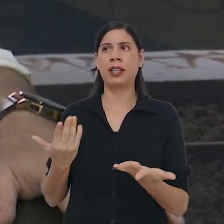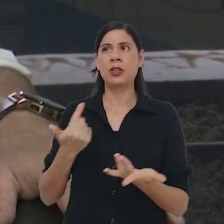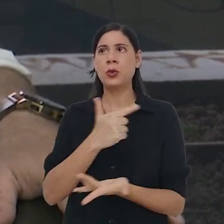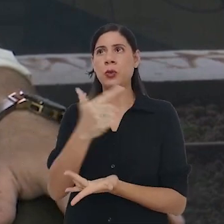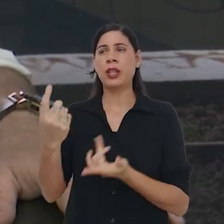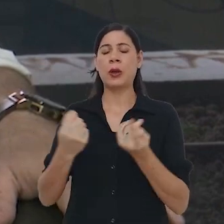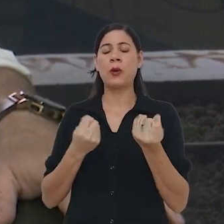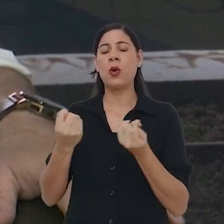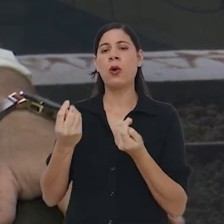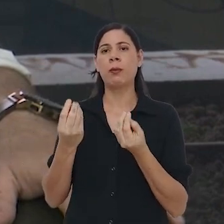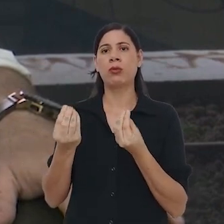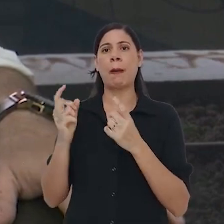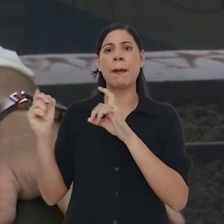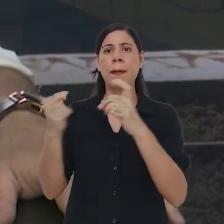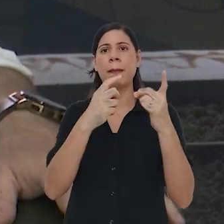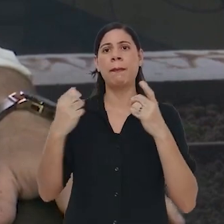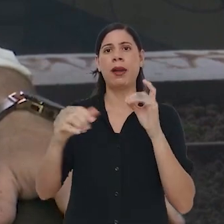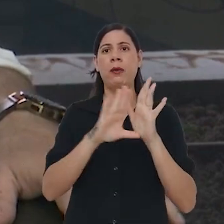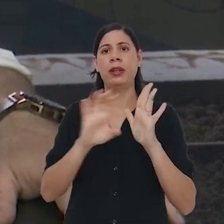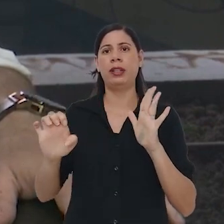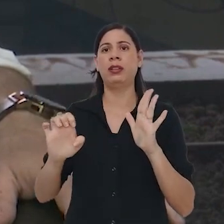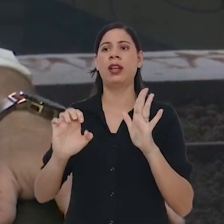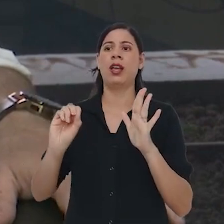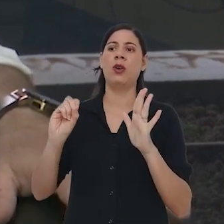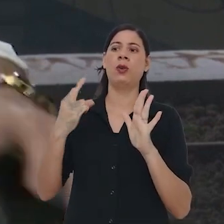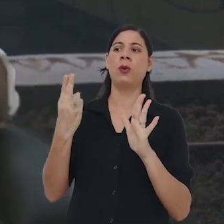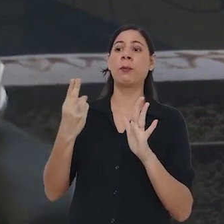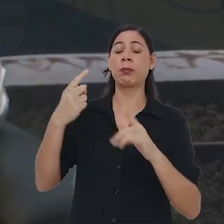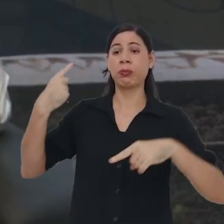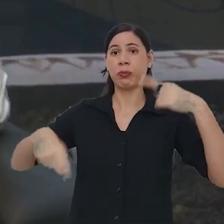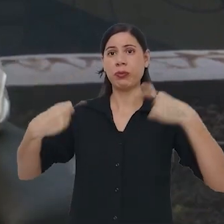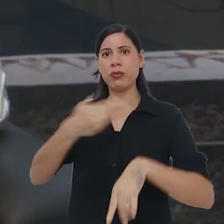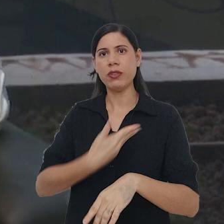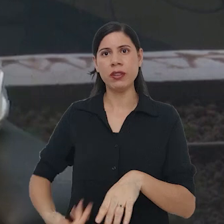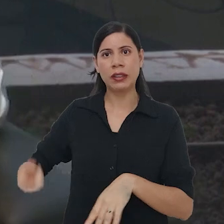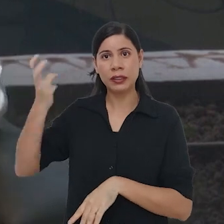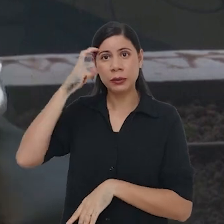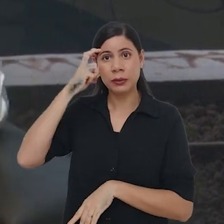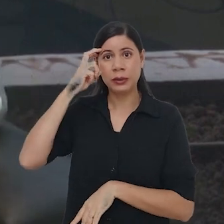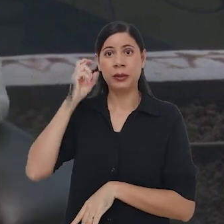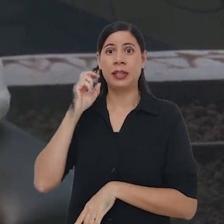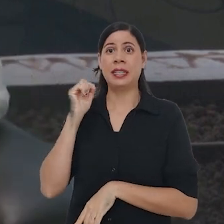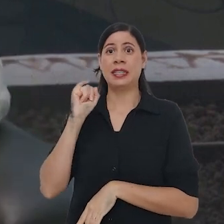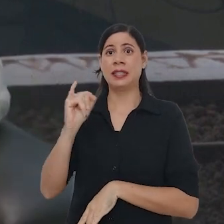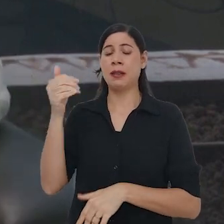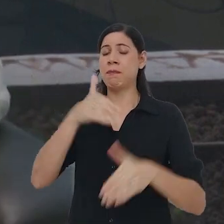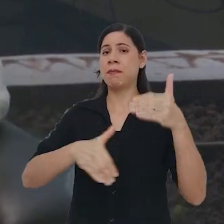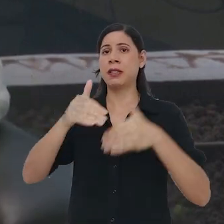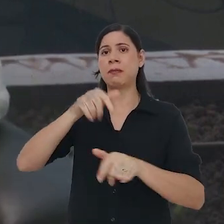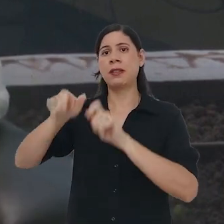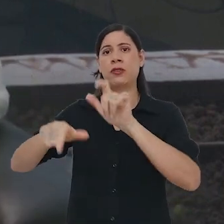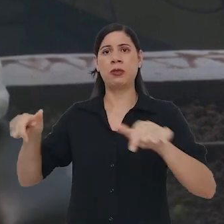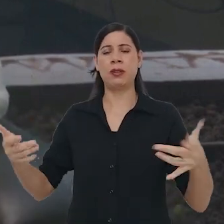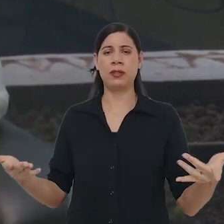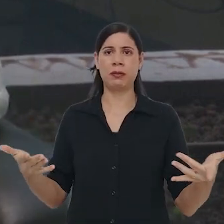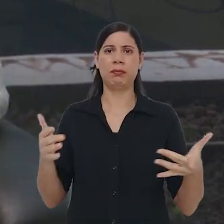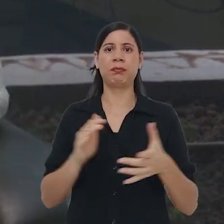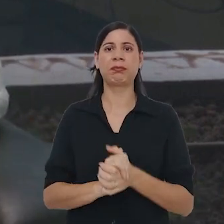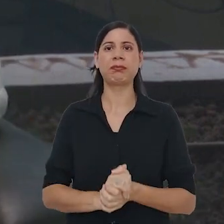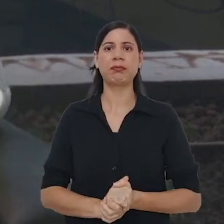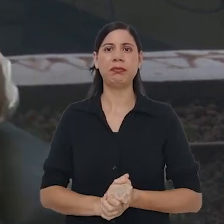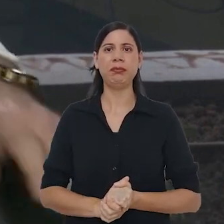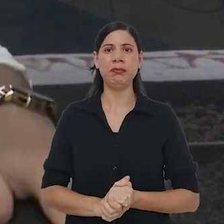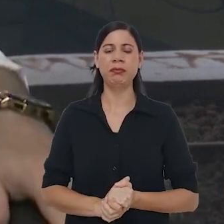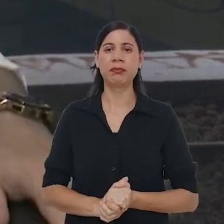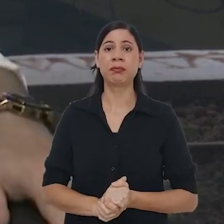como a gente discutir um edital do FAC ou discutir a política pública de cultura sem ter a participação dos